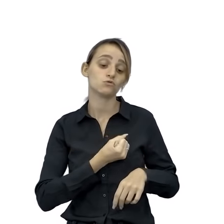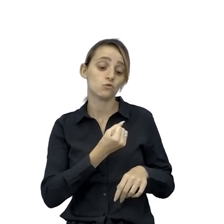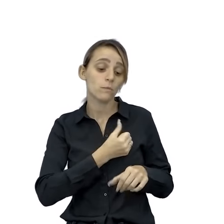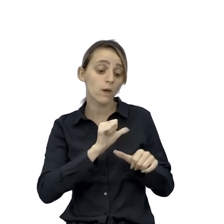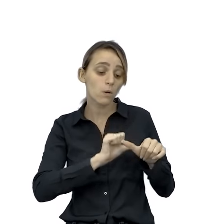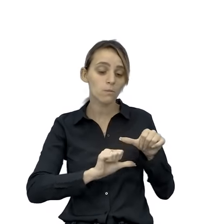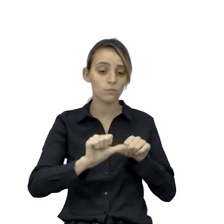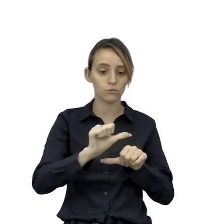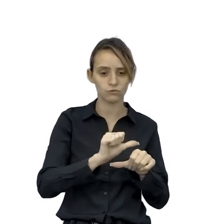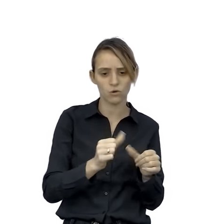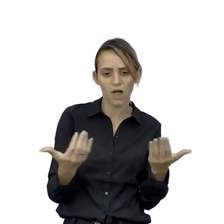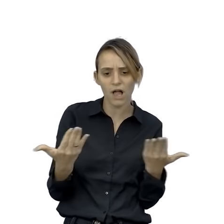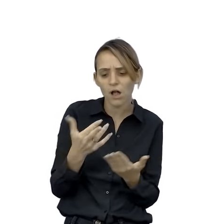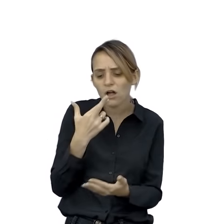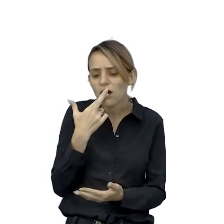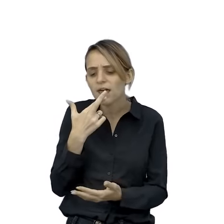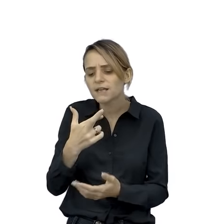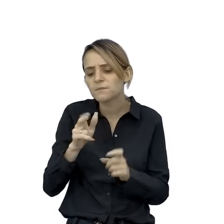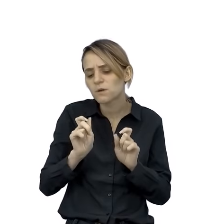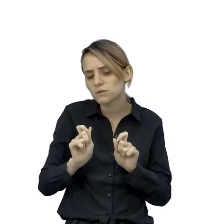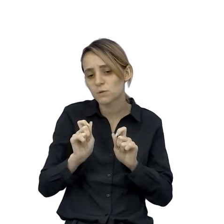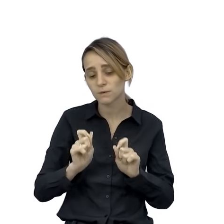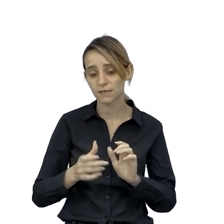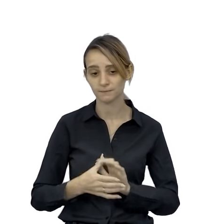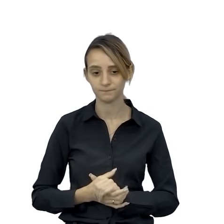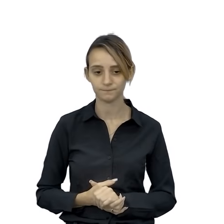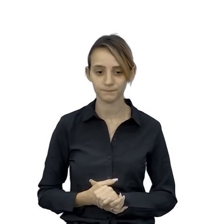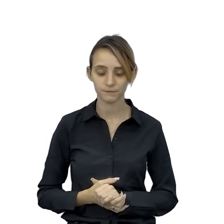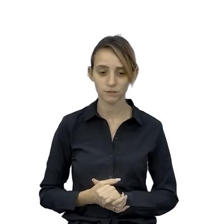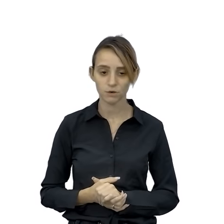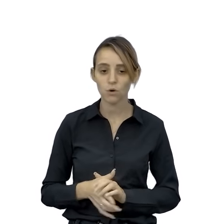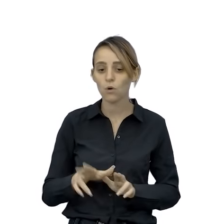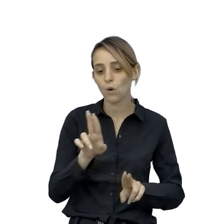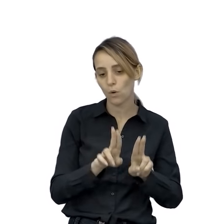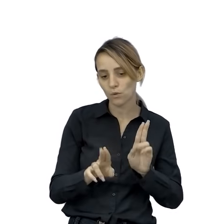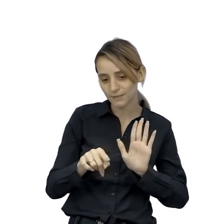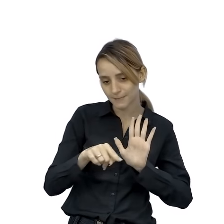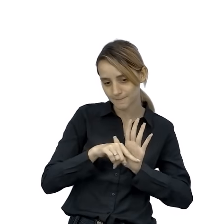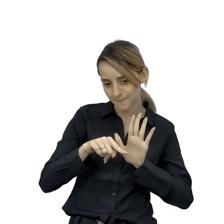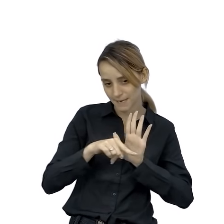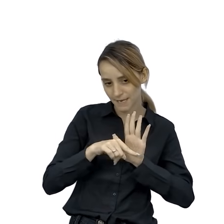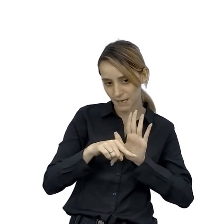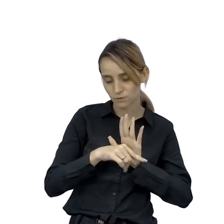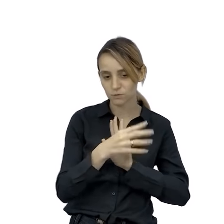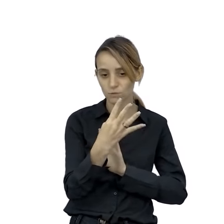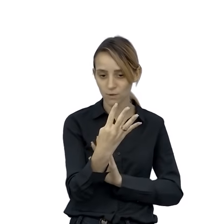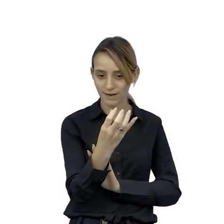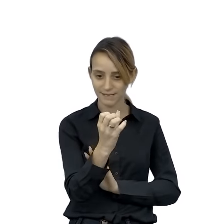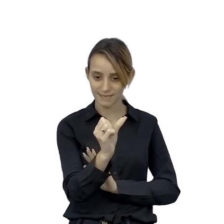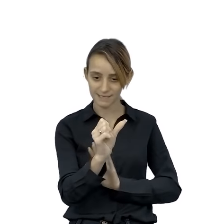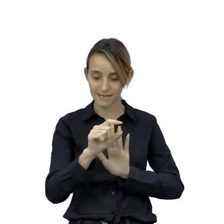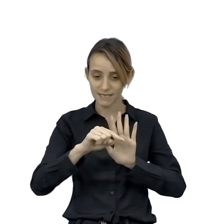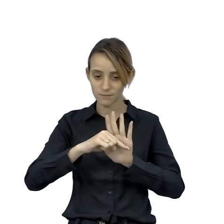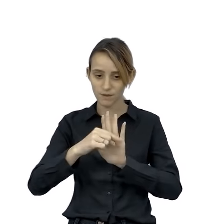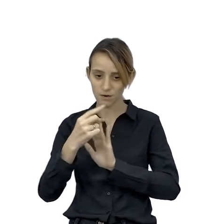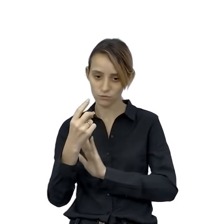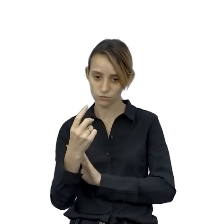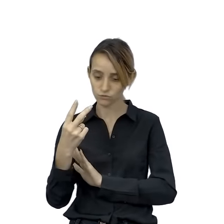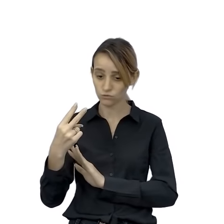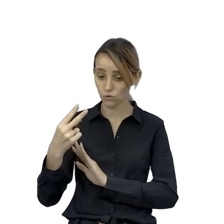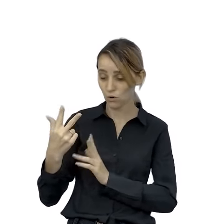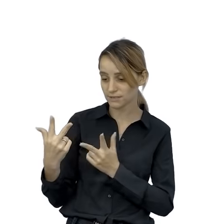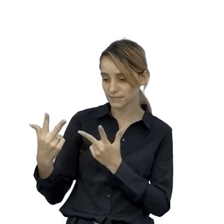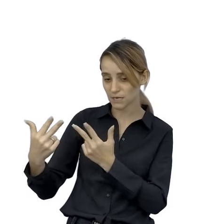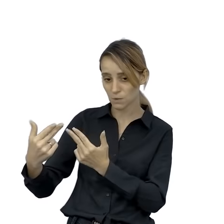pode ficar a resolução desse problema? Utilizando o algoritmo, né, de 46 menos 12, que vai resultar